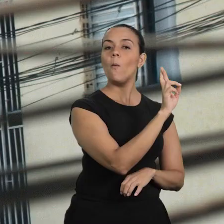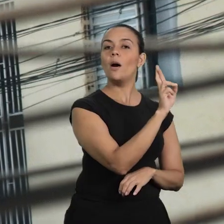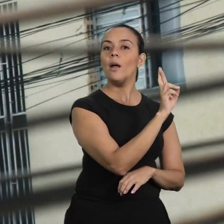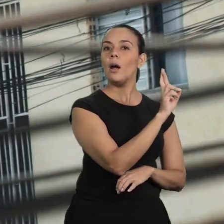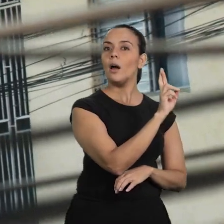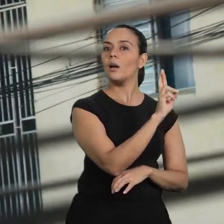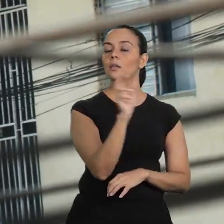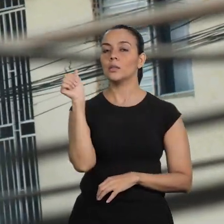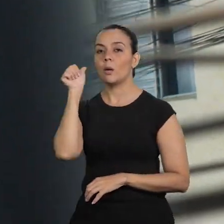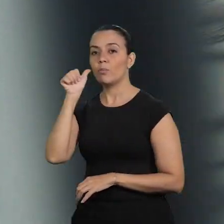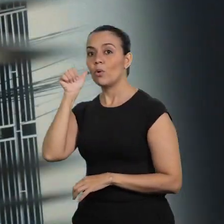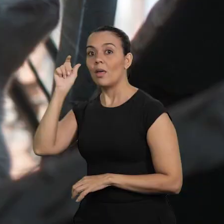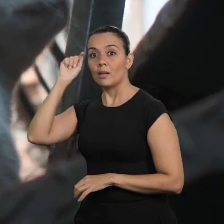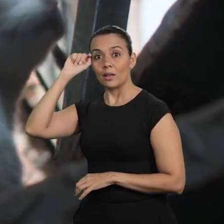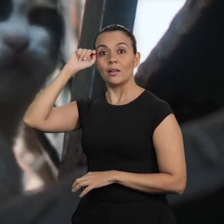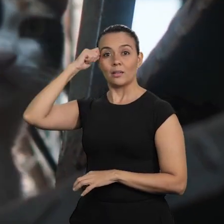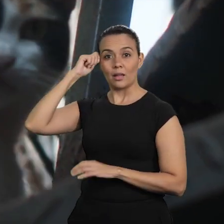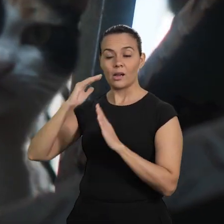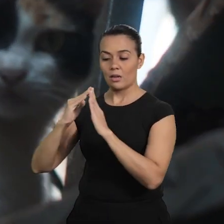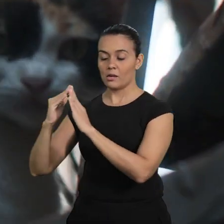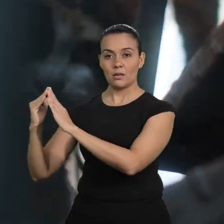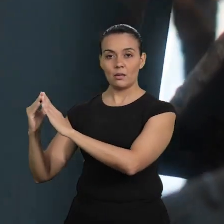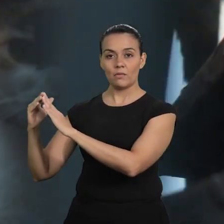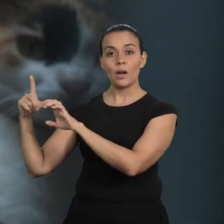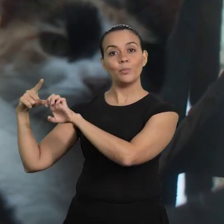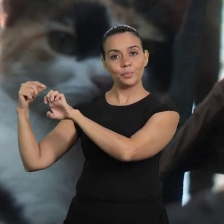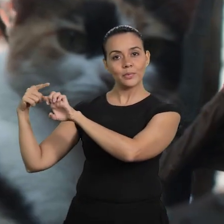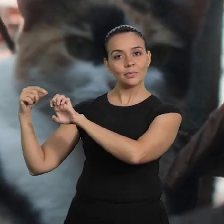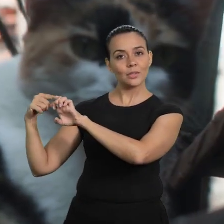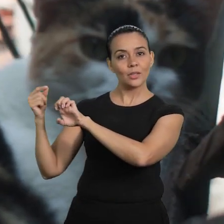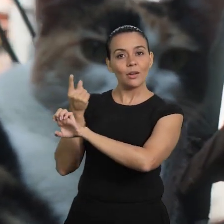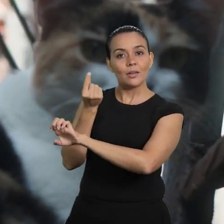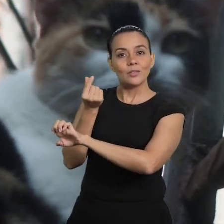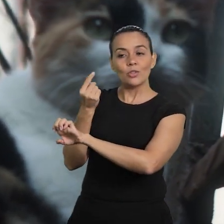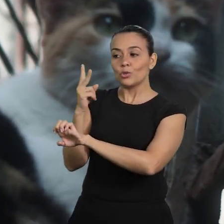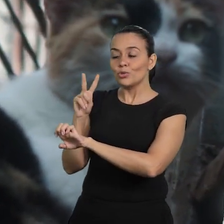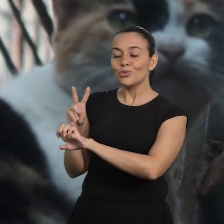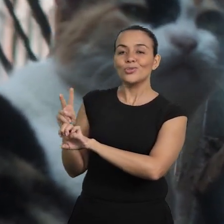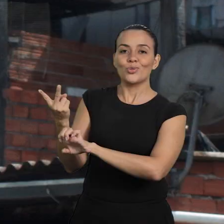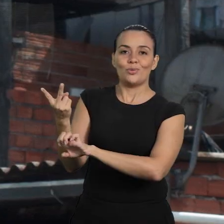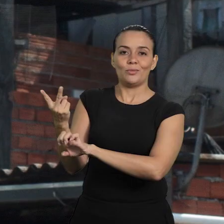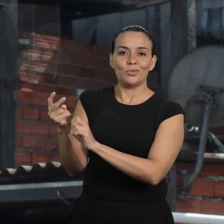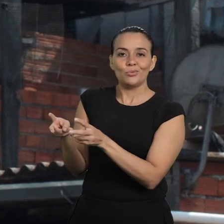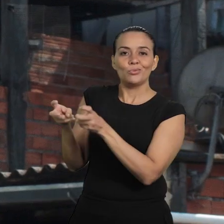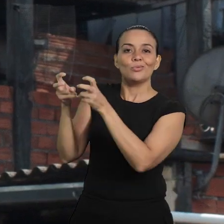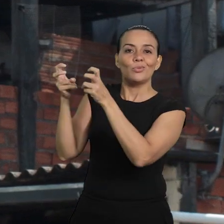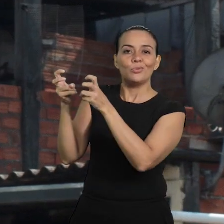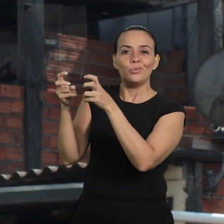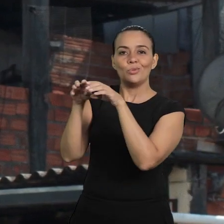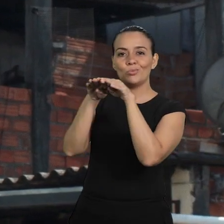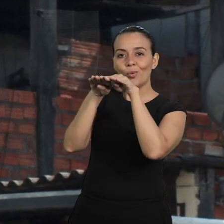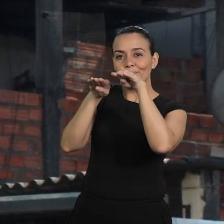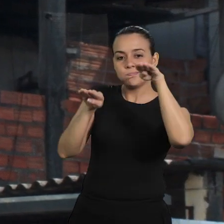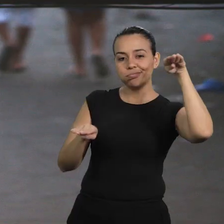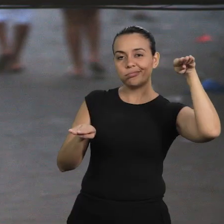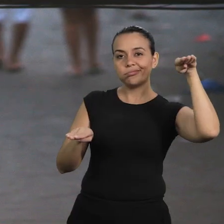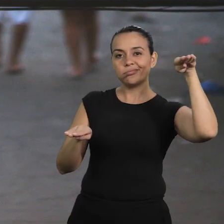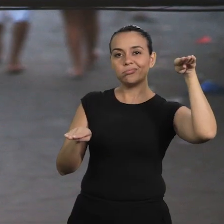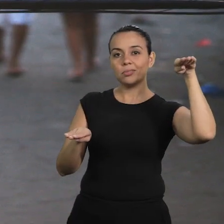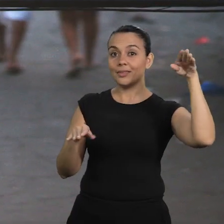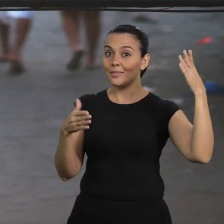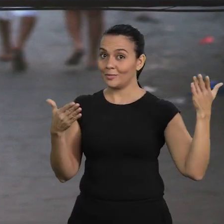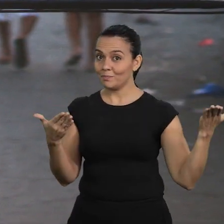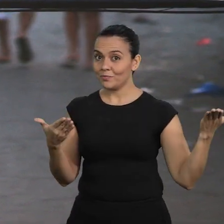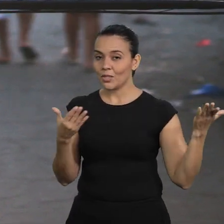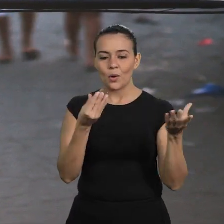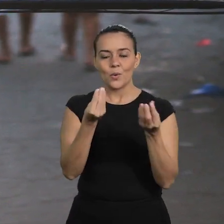reais, mulheres negras empreendedoras, elas têm uma renda em torno de 2 mil reais. Então, essa desigualdade já começa